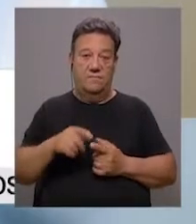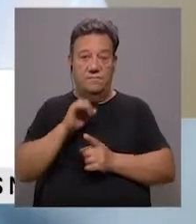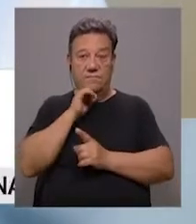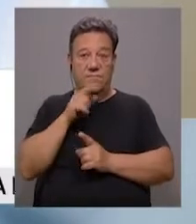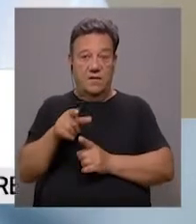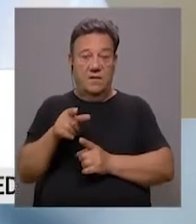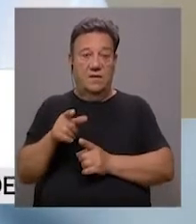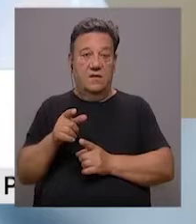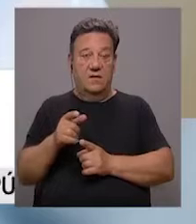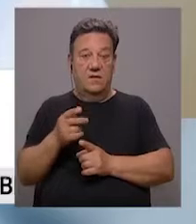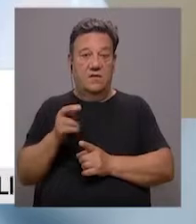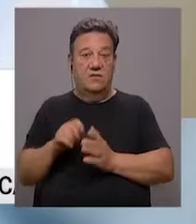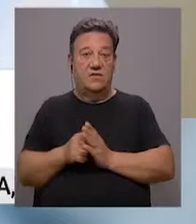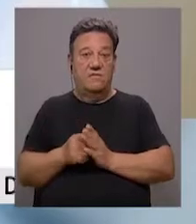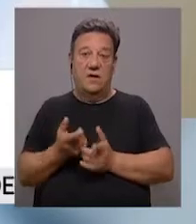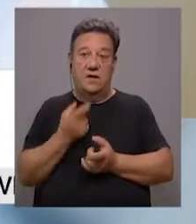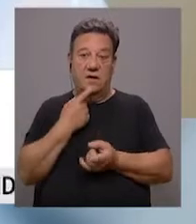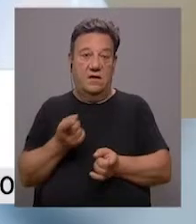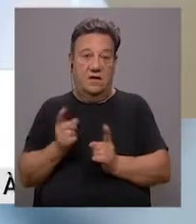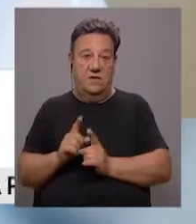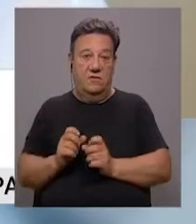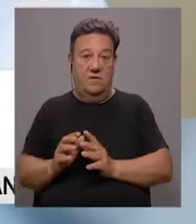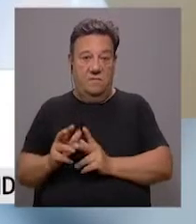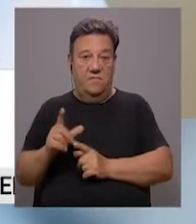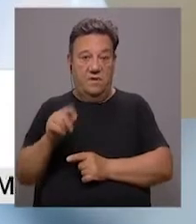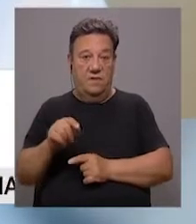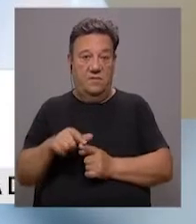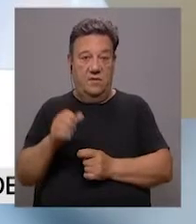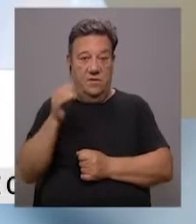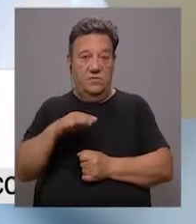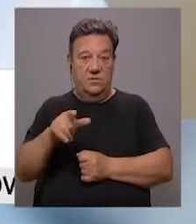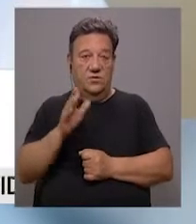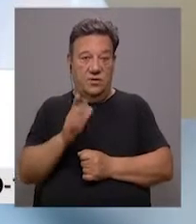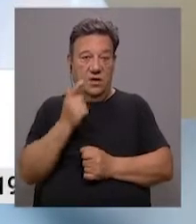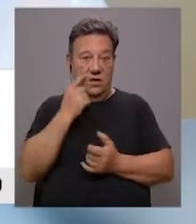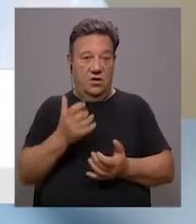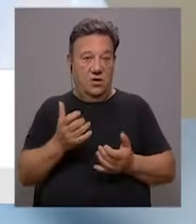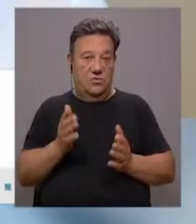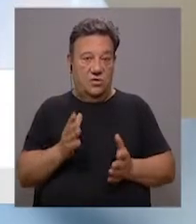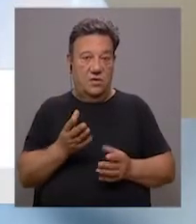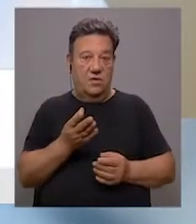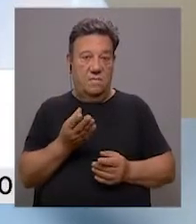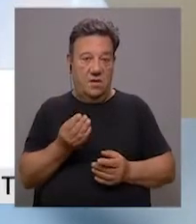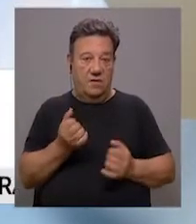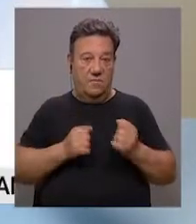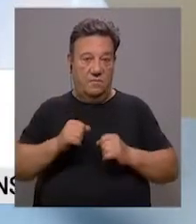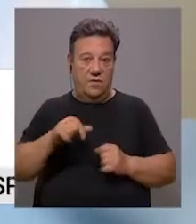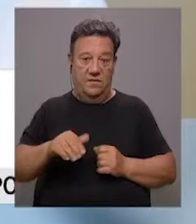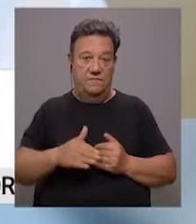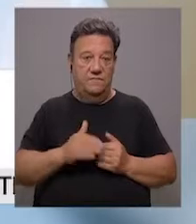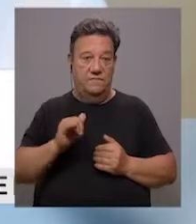da, ou a chave da retoma também para o concelho. Já se notou muito movimento este fim de